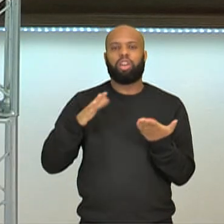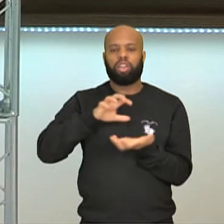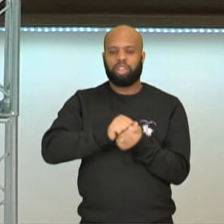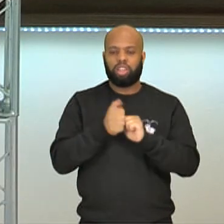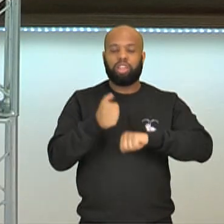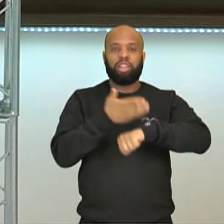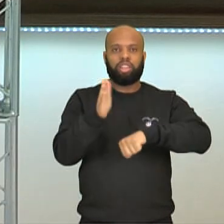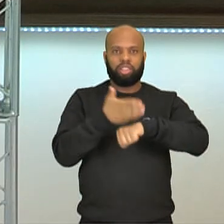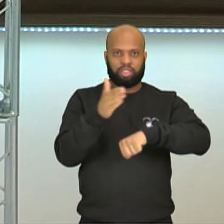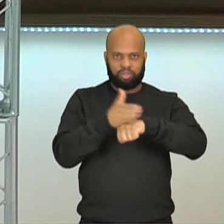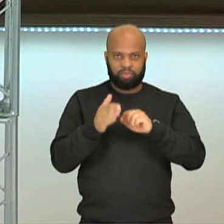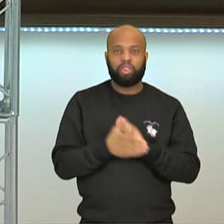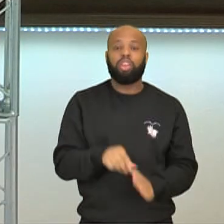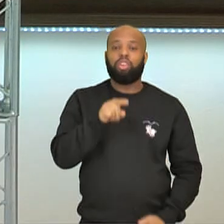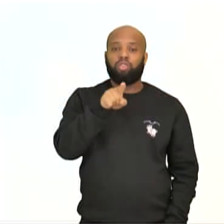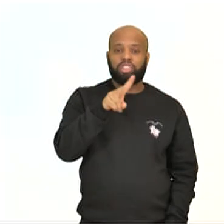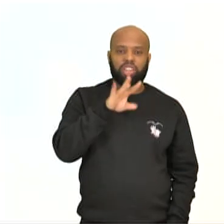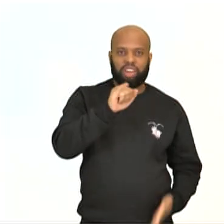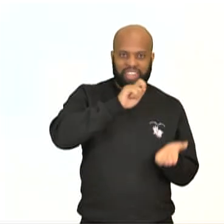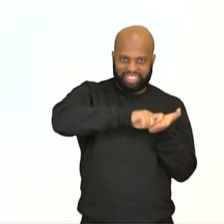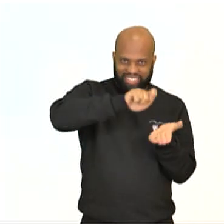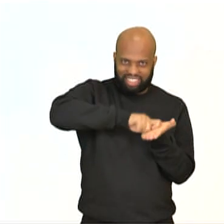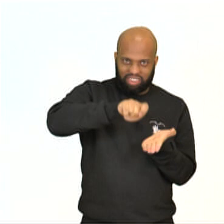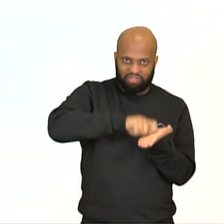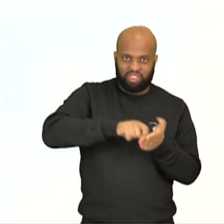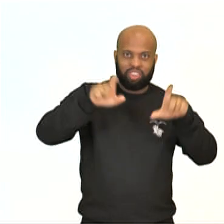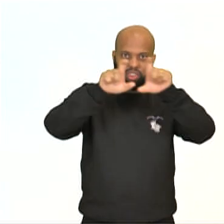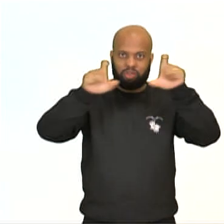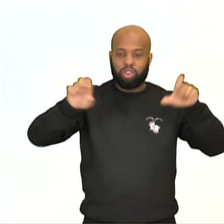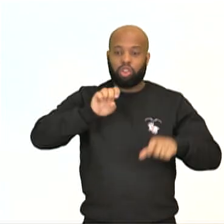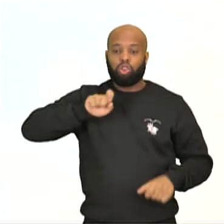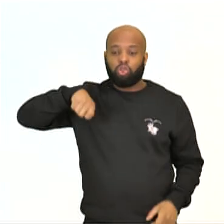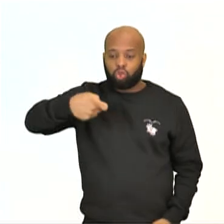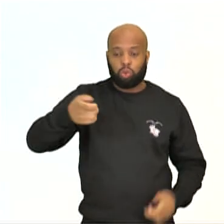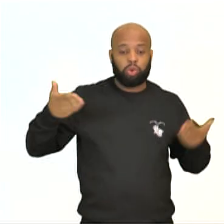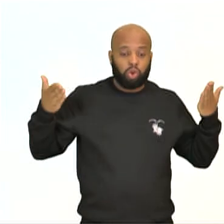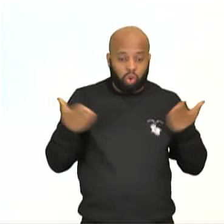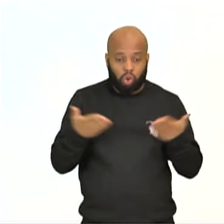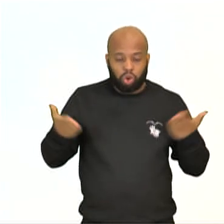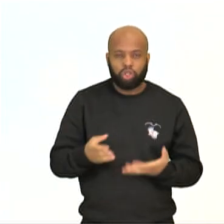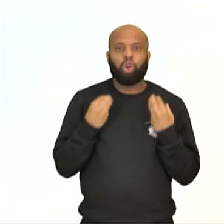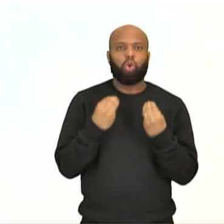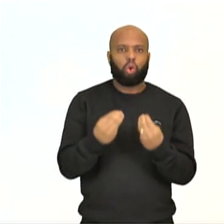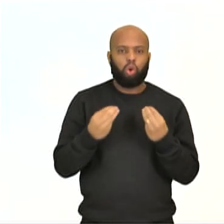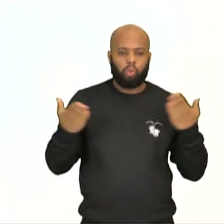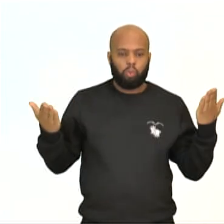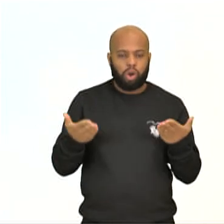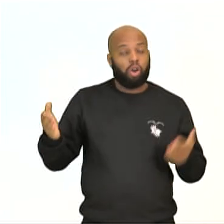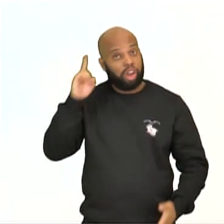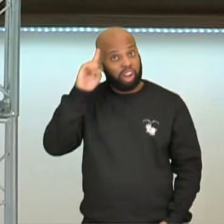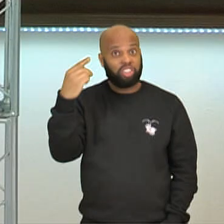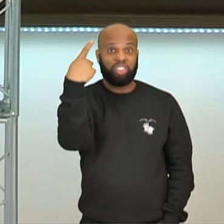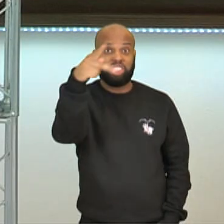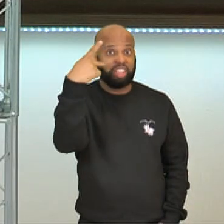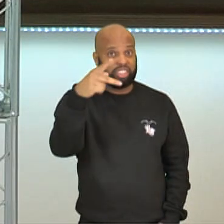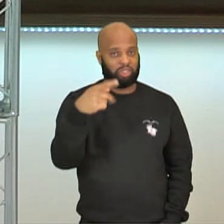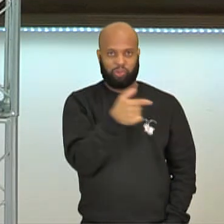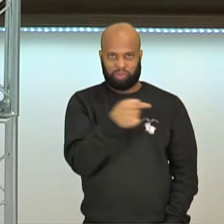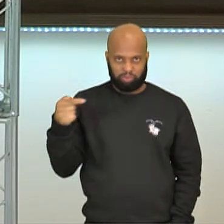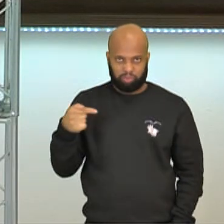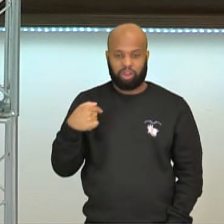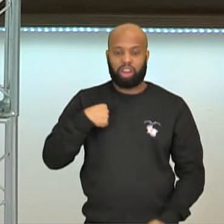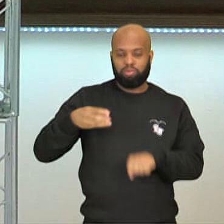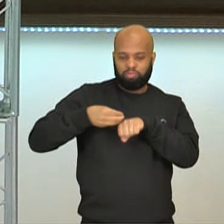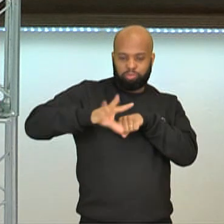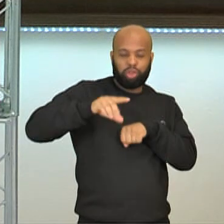Agora é sua vez. Você vai escrever uma estrofe sobre o dia de hoje. Como está sendo esse dia da semana? Eu sugiro que